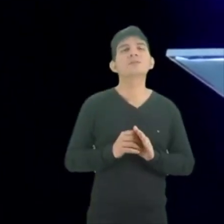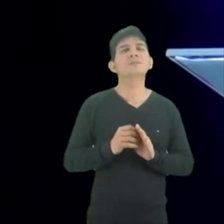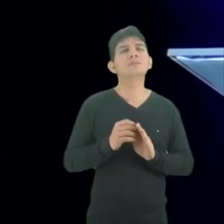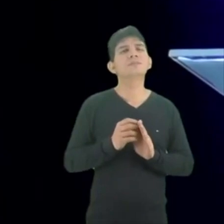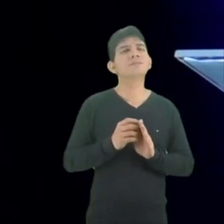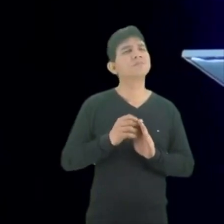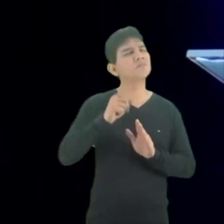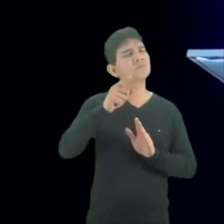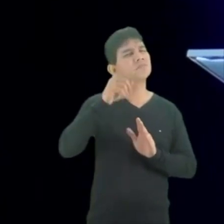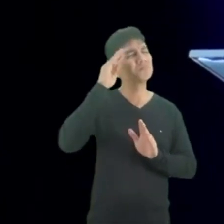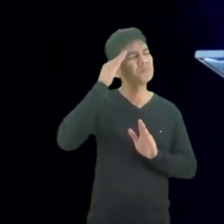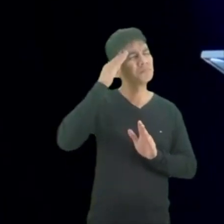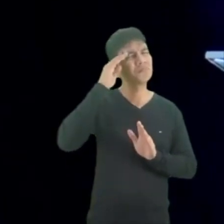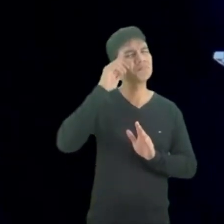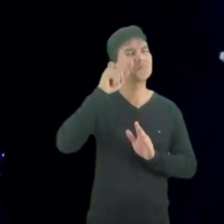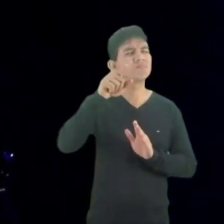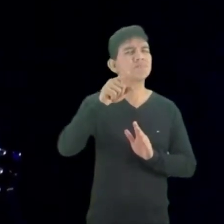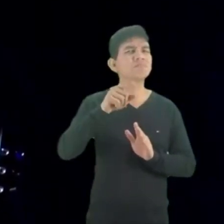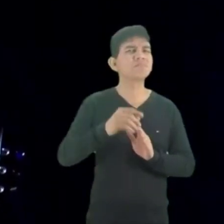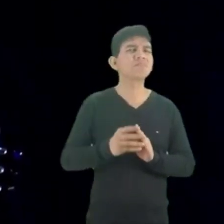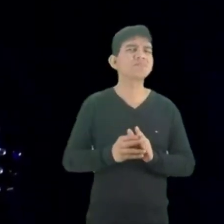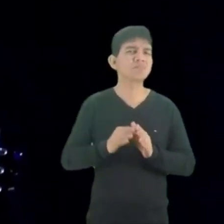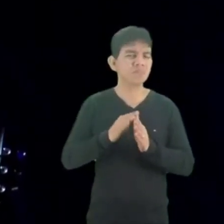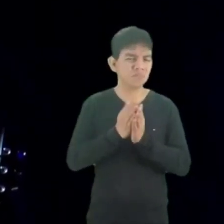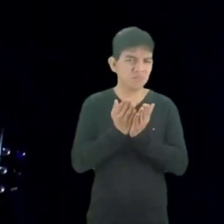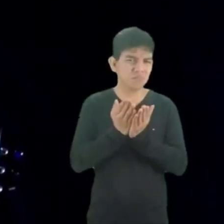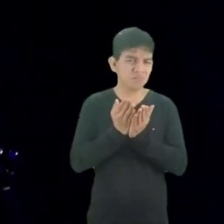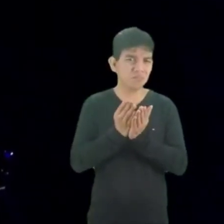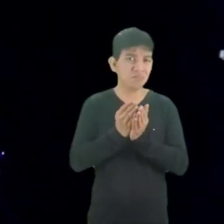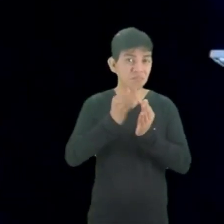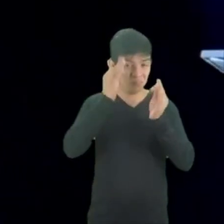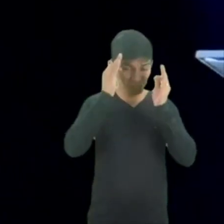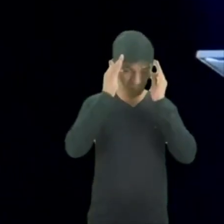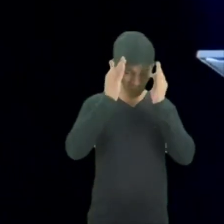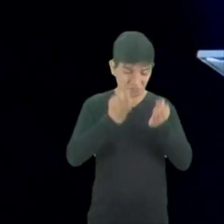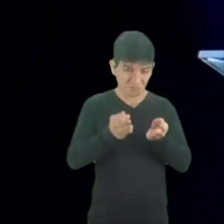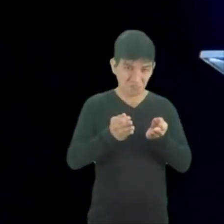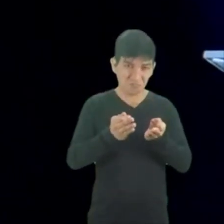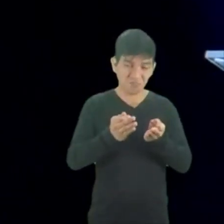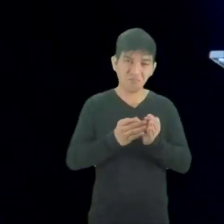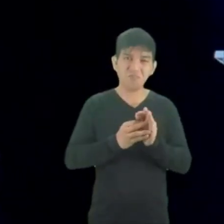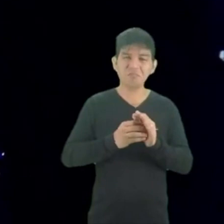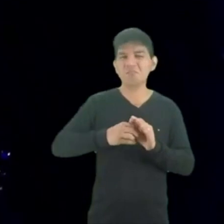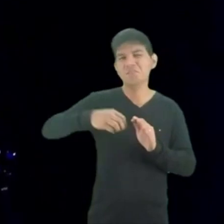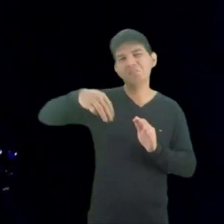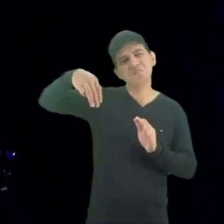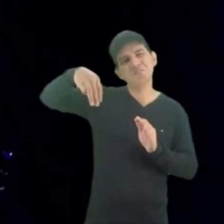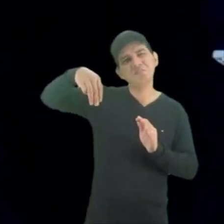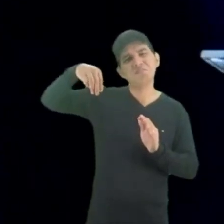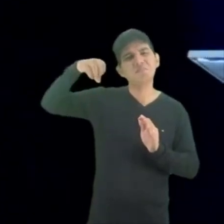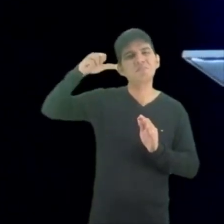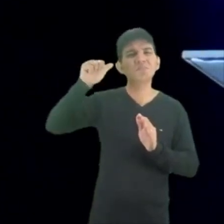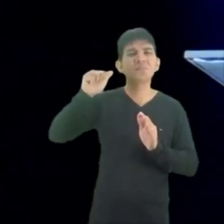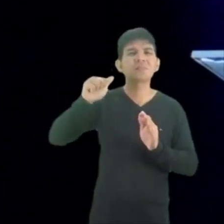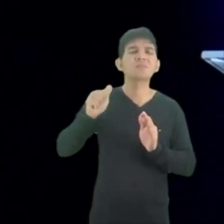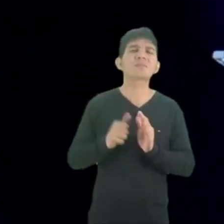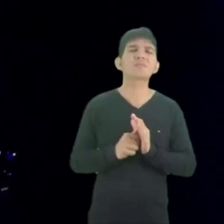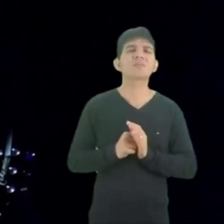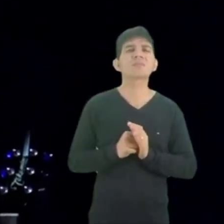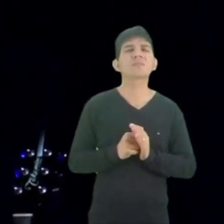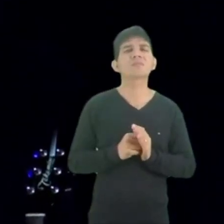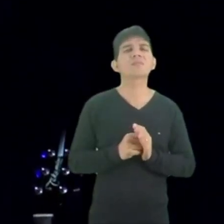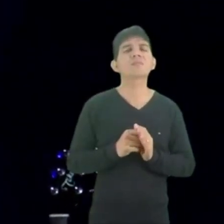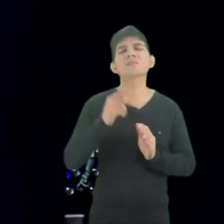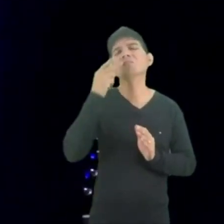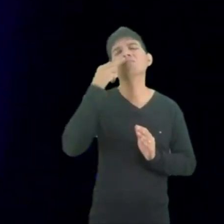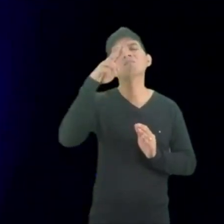você pensou assim, em meditar a respeito de fidelidade a Deus, você foi lá para Malaquias. Você foi lá ver o que Malaquias falava a respeito